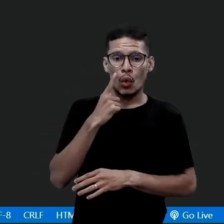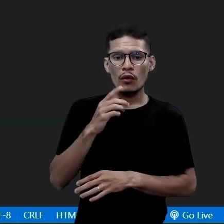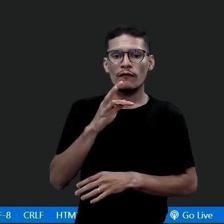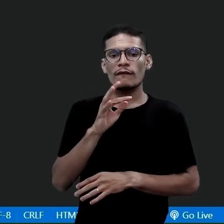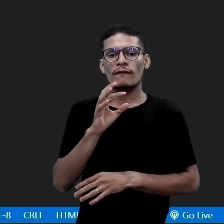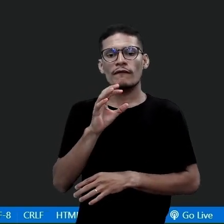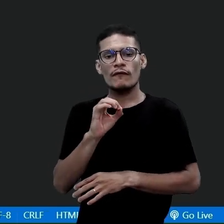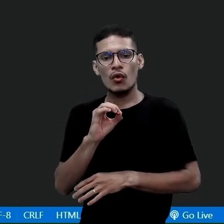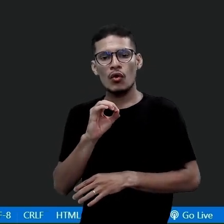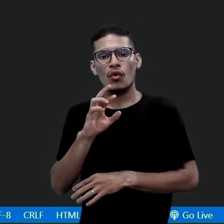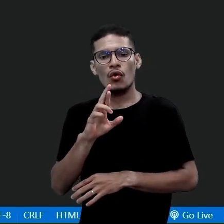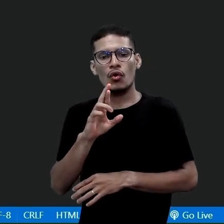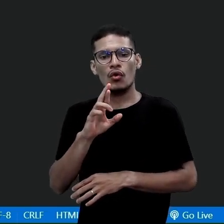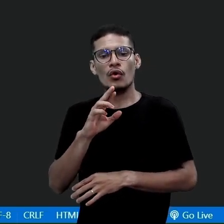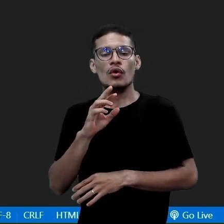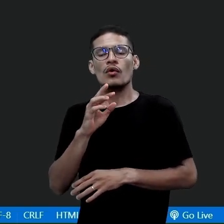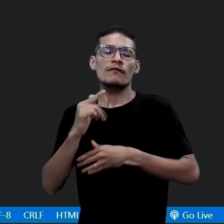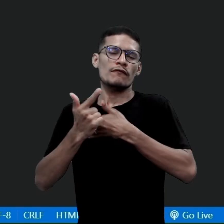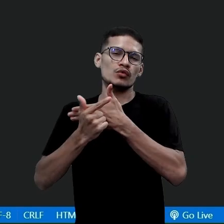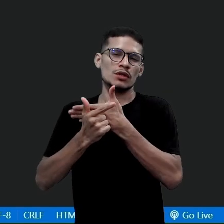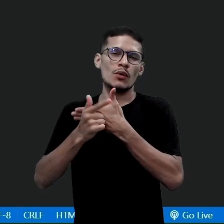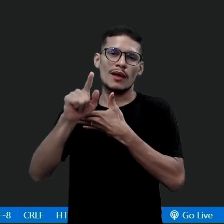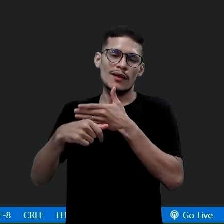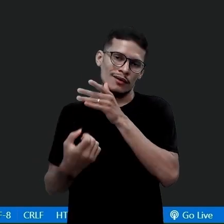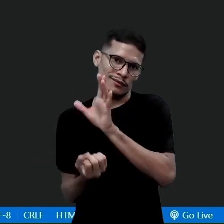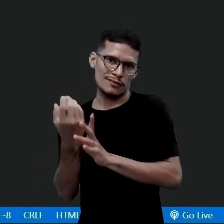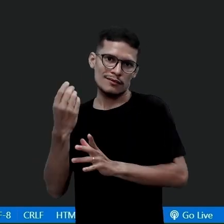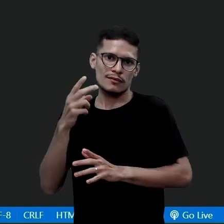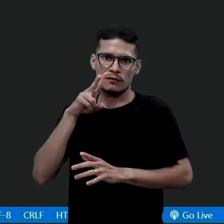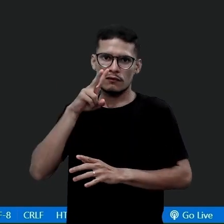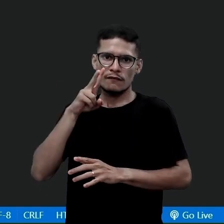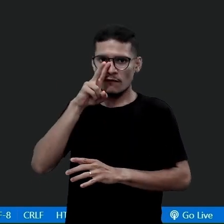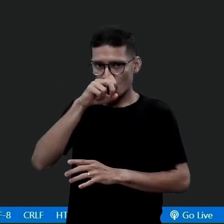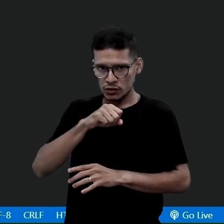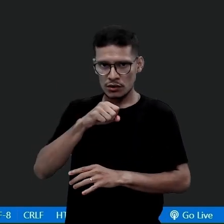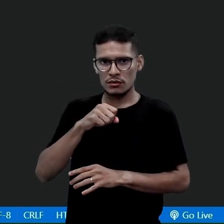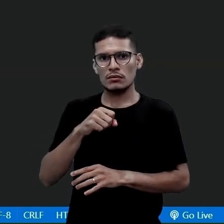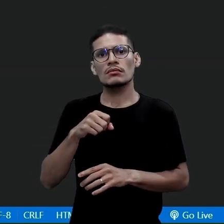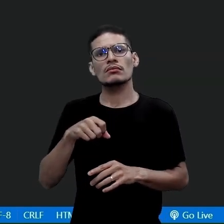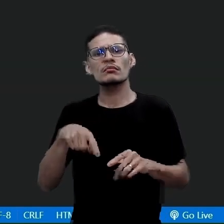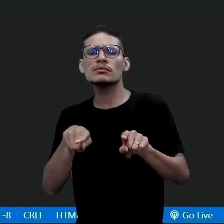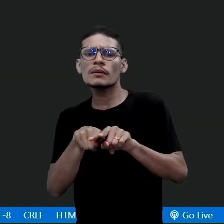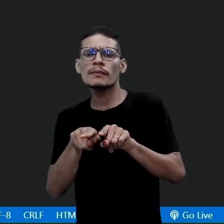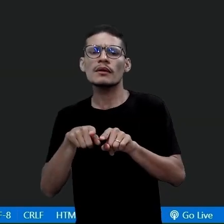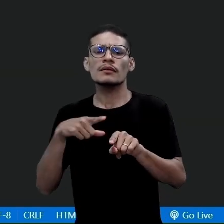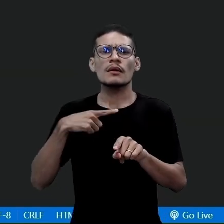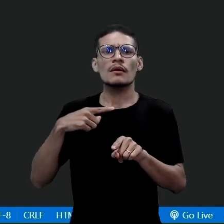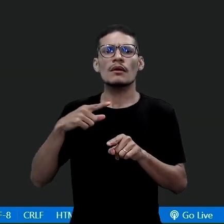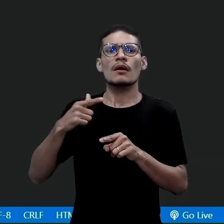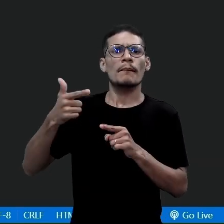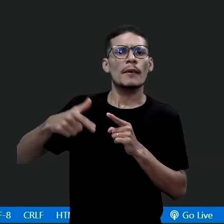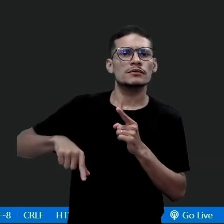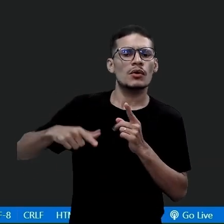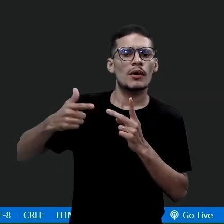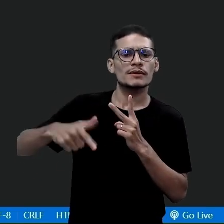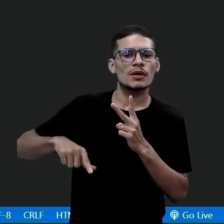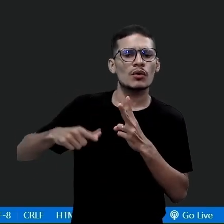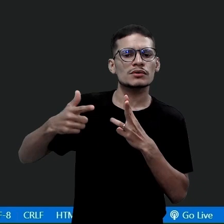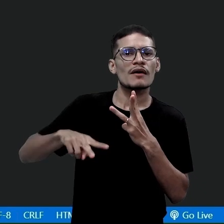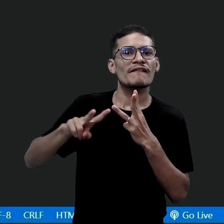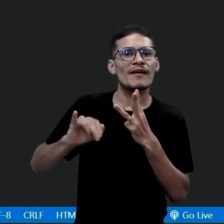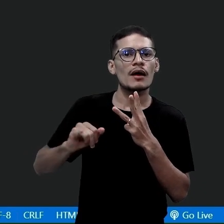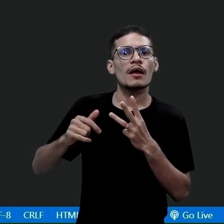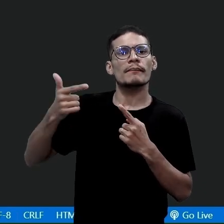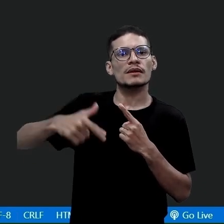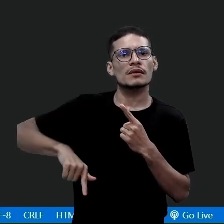Essa função terá uma variável que será retornada. E esse laço de repetição que irá repetir por 3